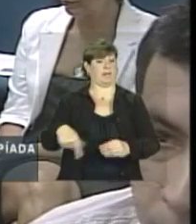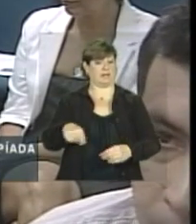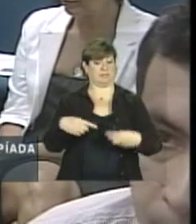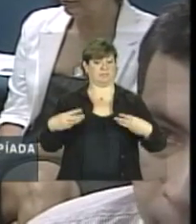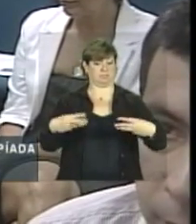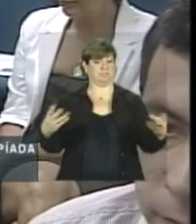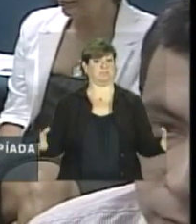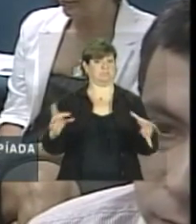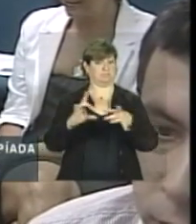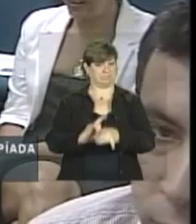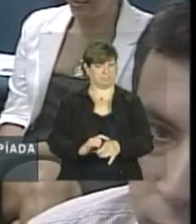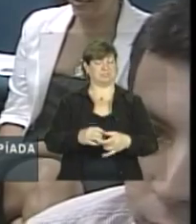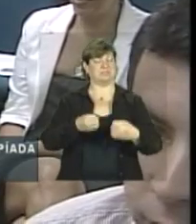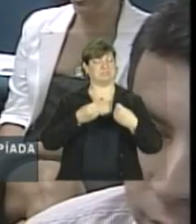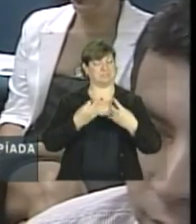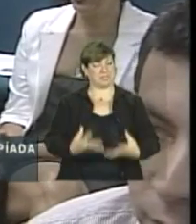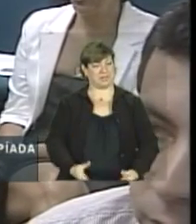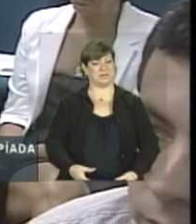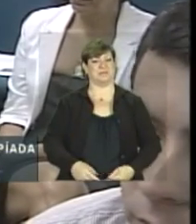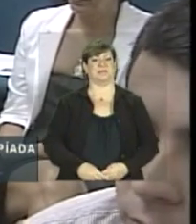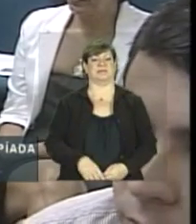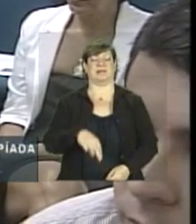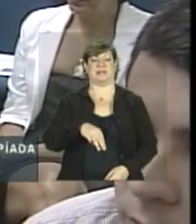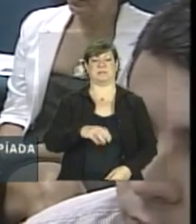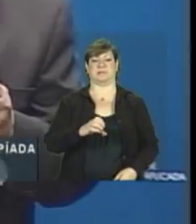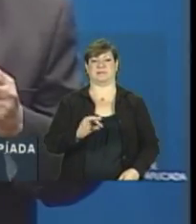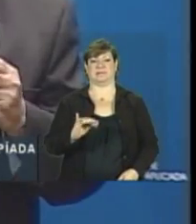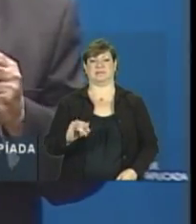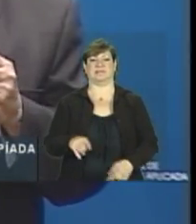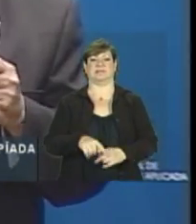estão se integrando cada vez mais.